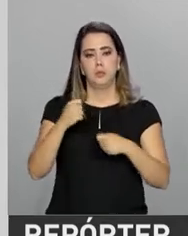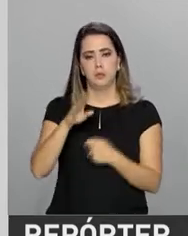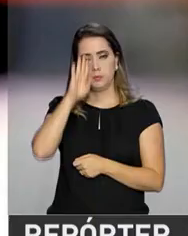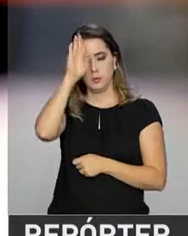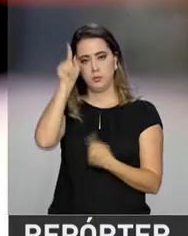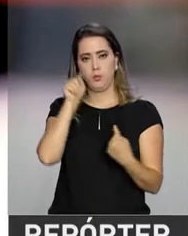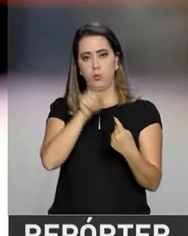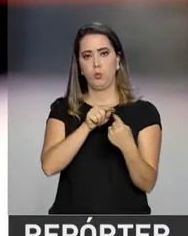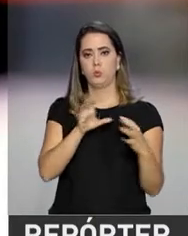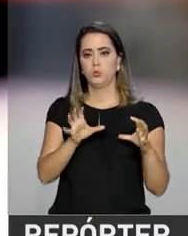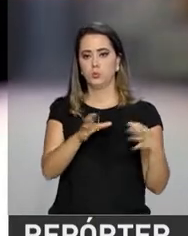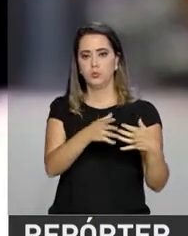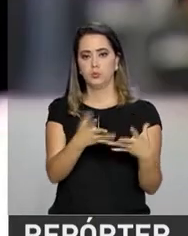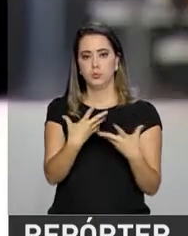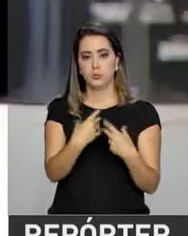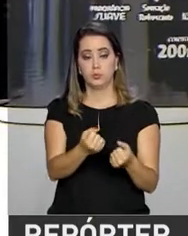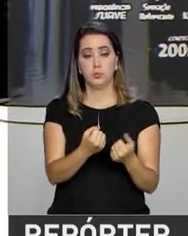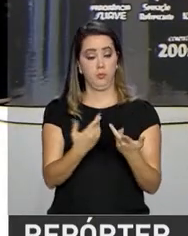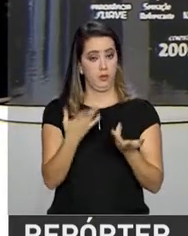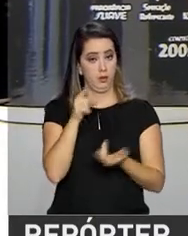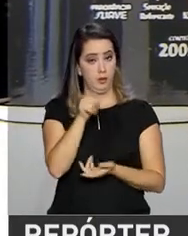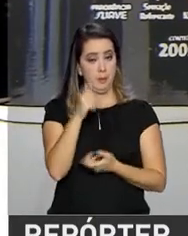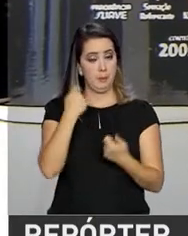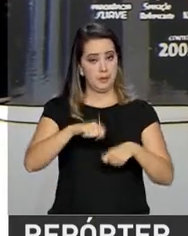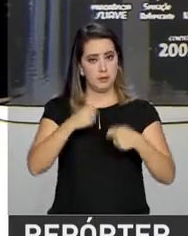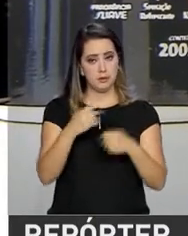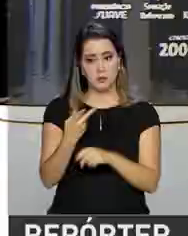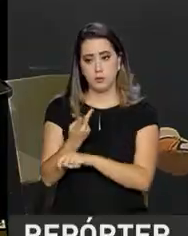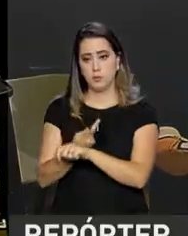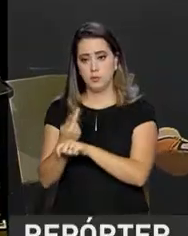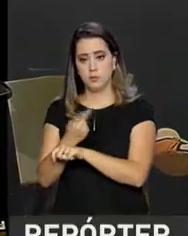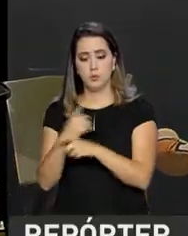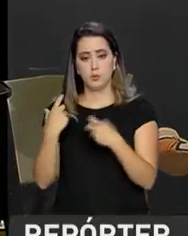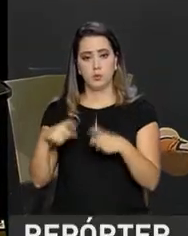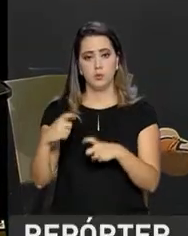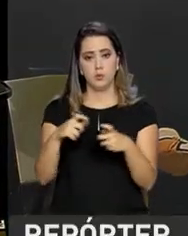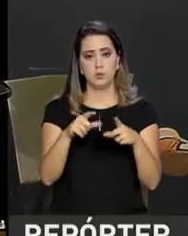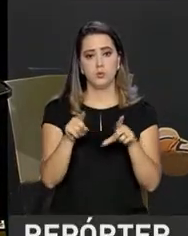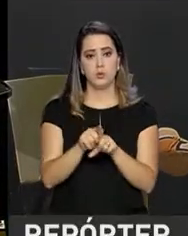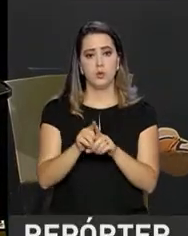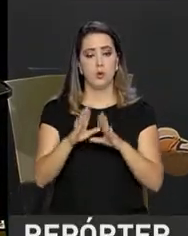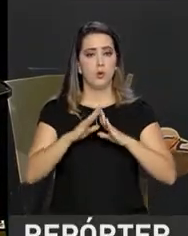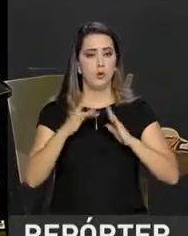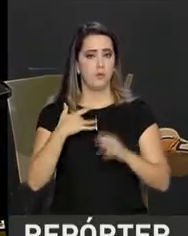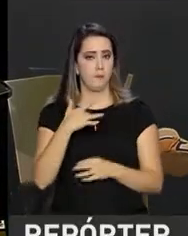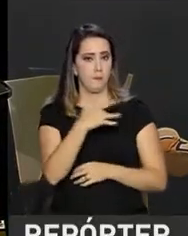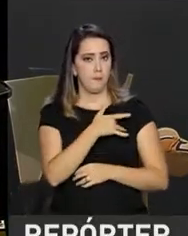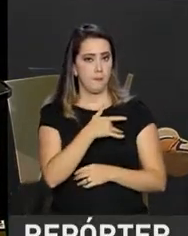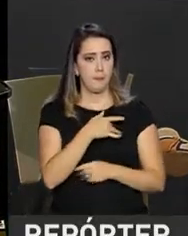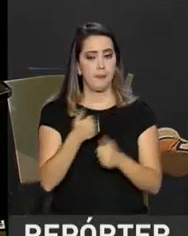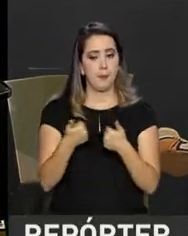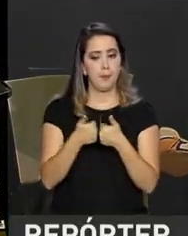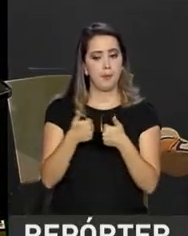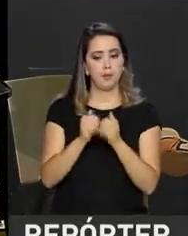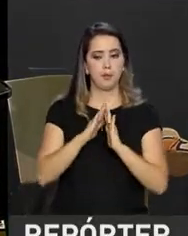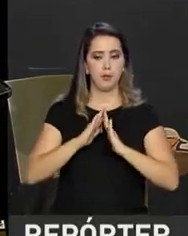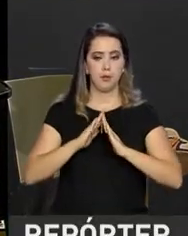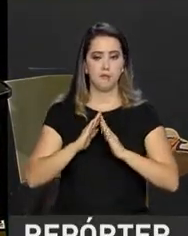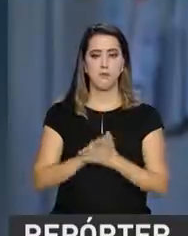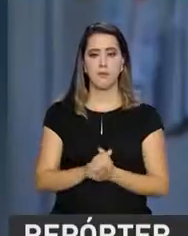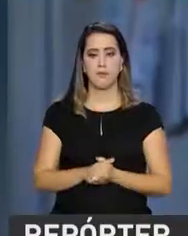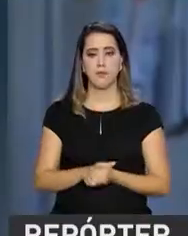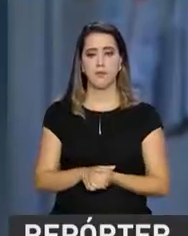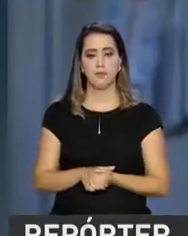para receber o repelente é preciso procurar um centro ou um posto de saúde que fique perto da sua casa